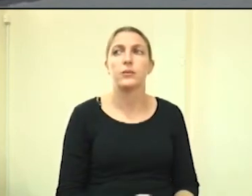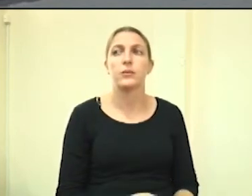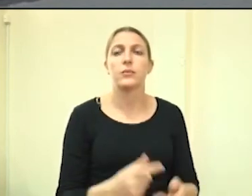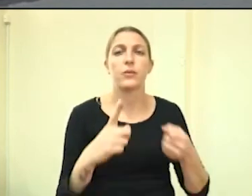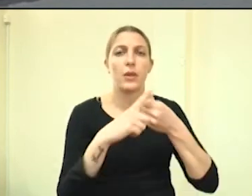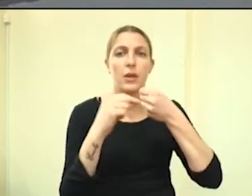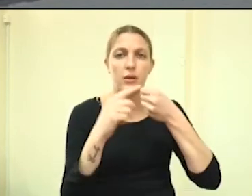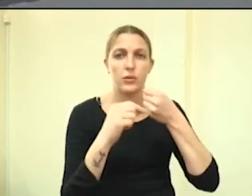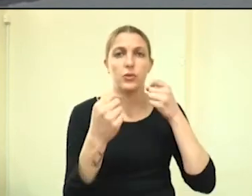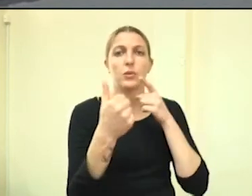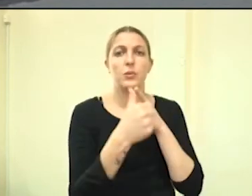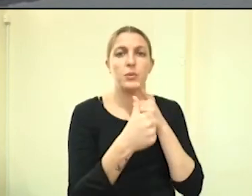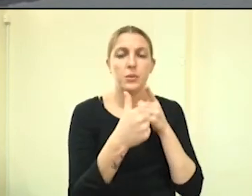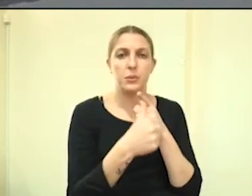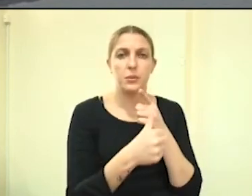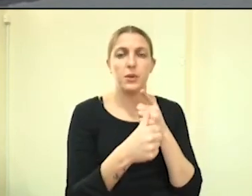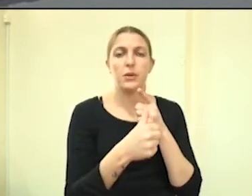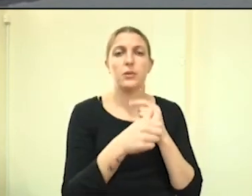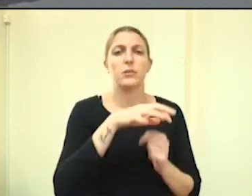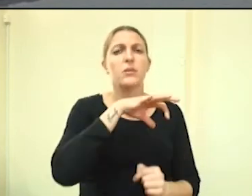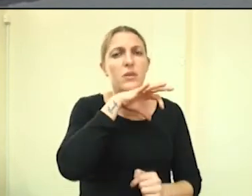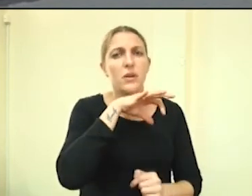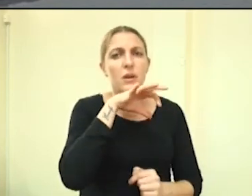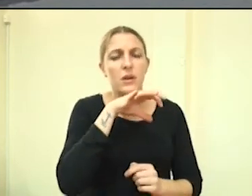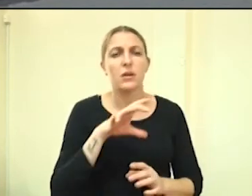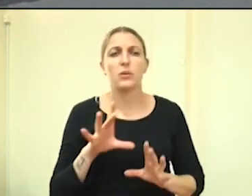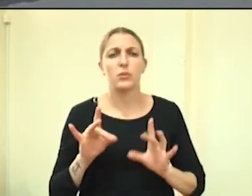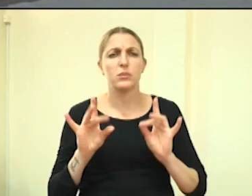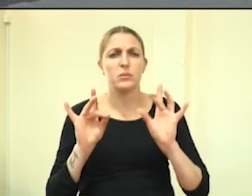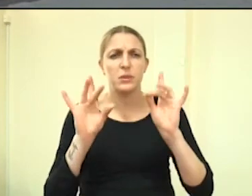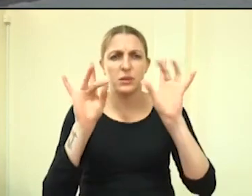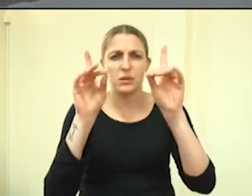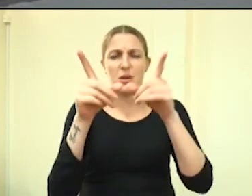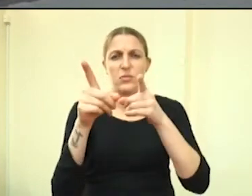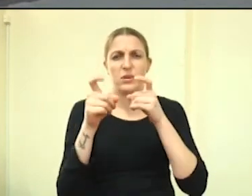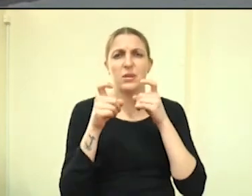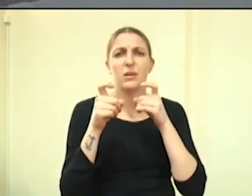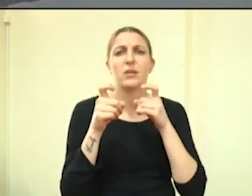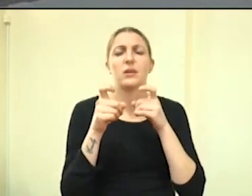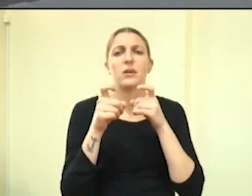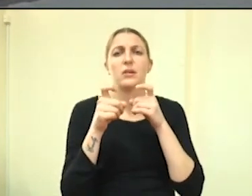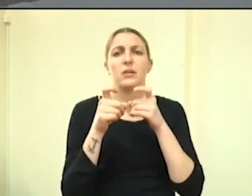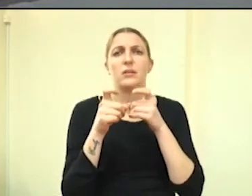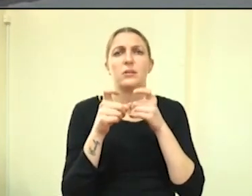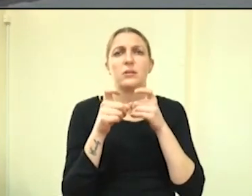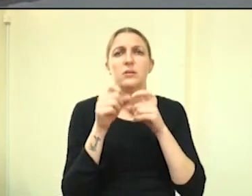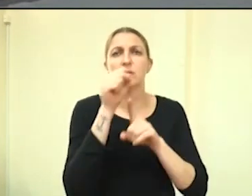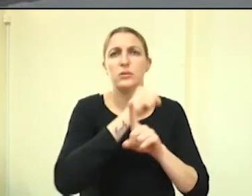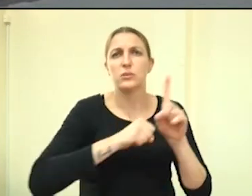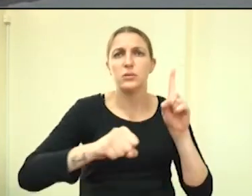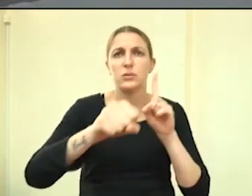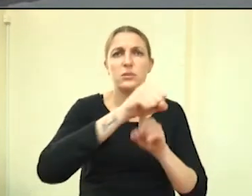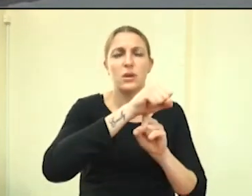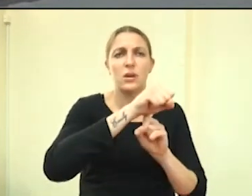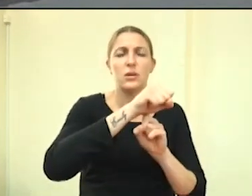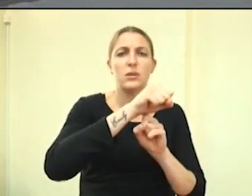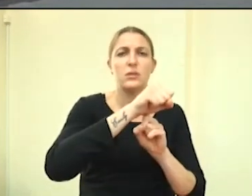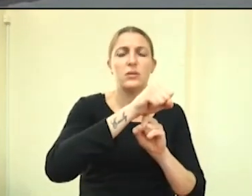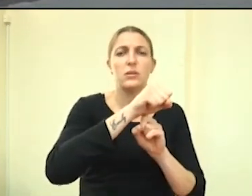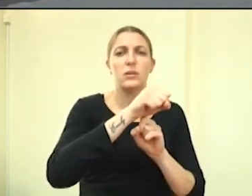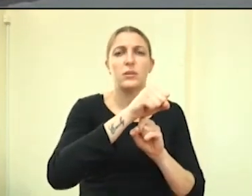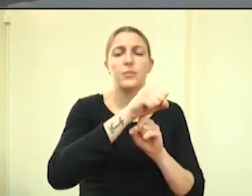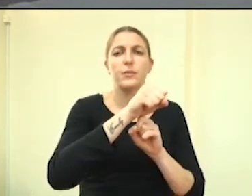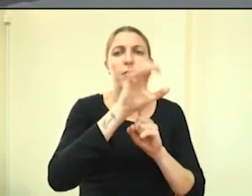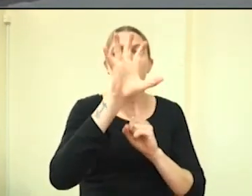Artigo 1º. Fica declarada como Zona Especial de Interesse Social, em conformidade com o artigo 31 da Lei 5.989, de 2015, a